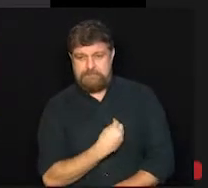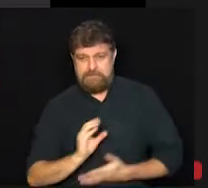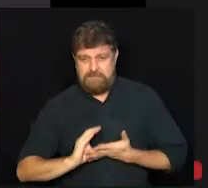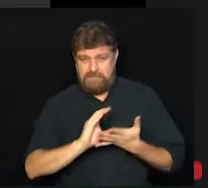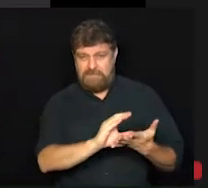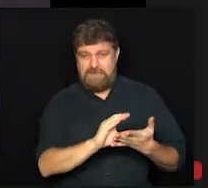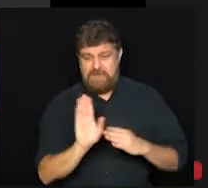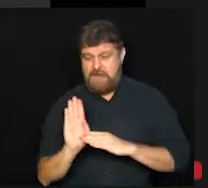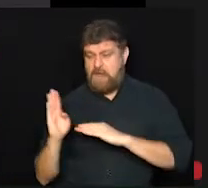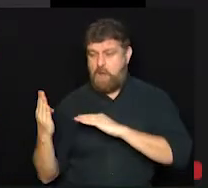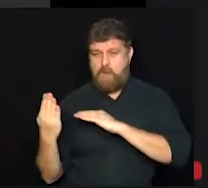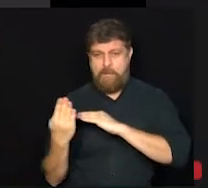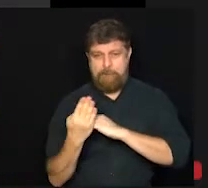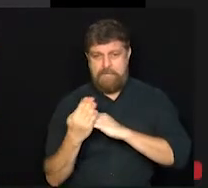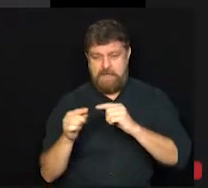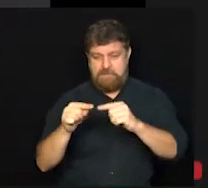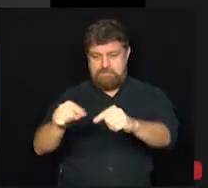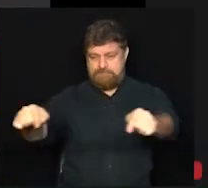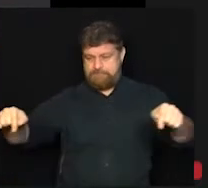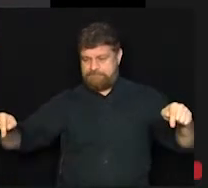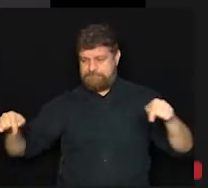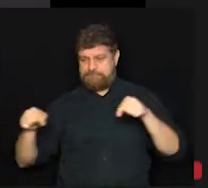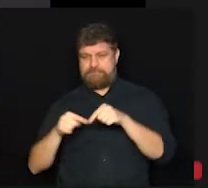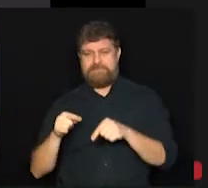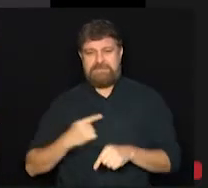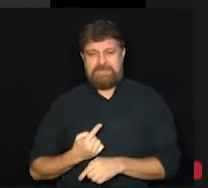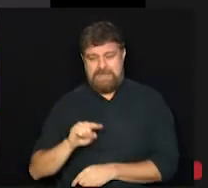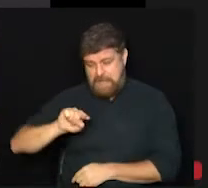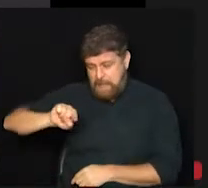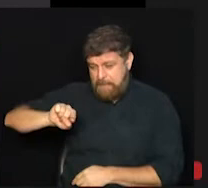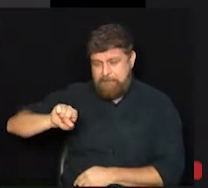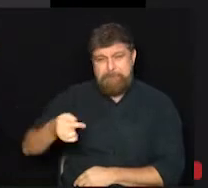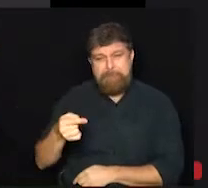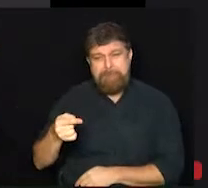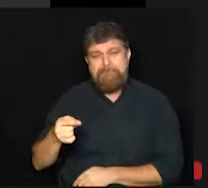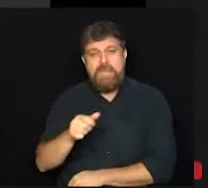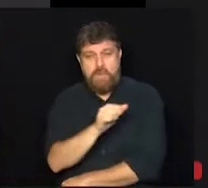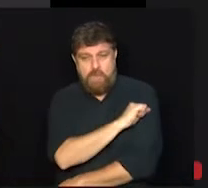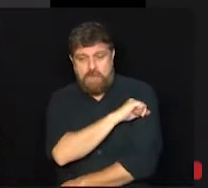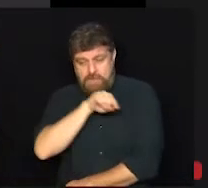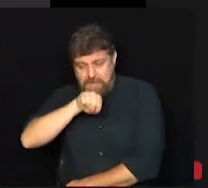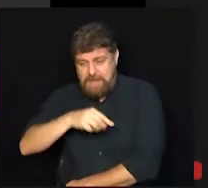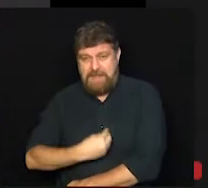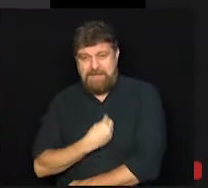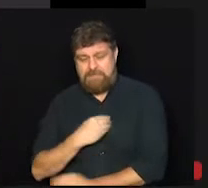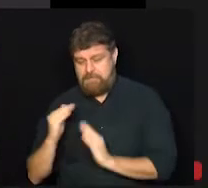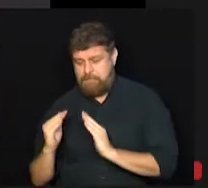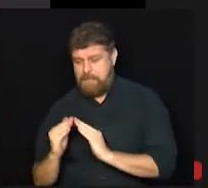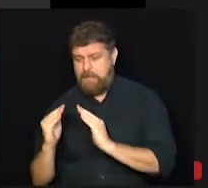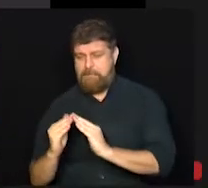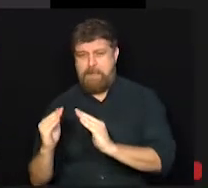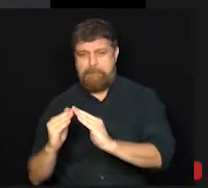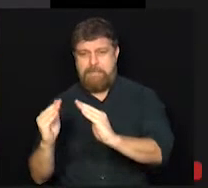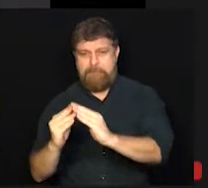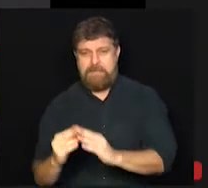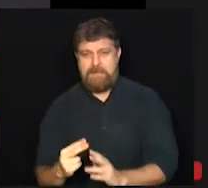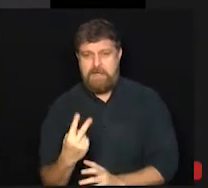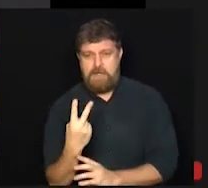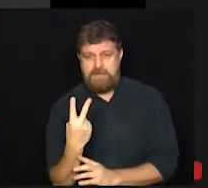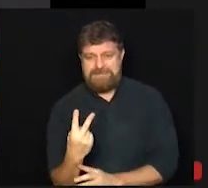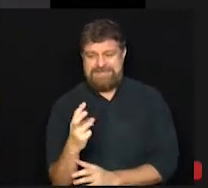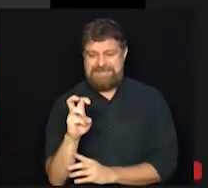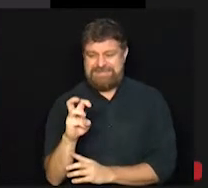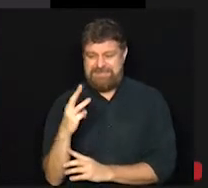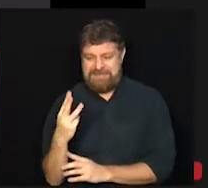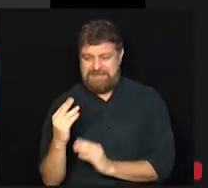bairro, né, que é a moradia estudantil, que tem vaga para em torno de 1.000 estudantes, com 253 habitações,